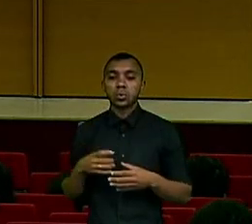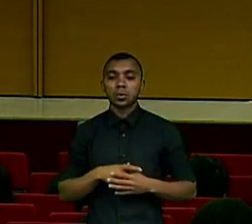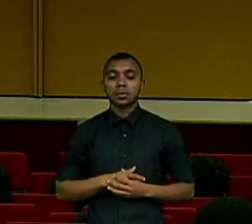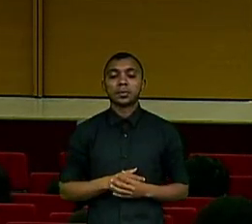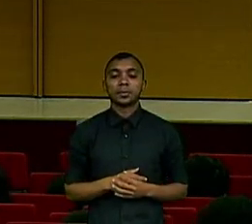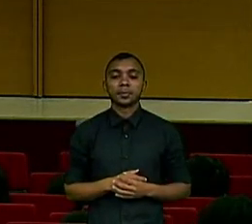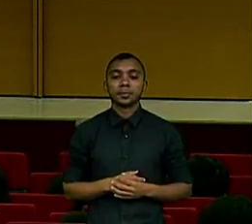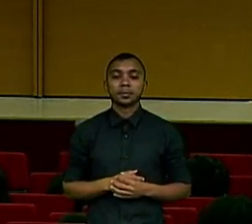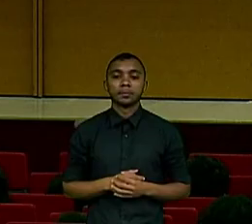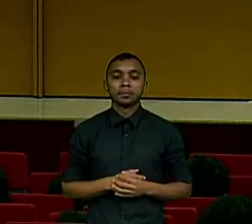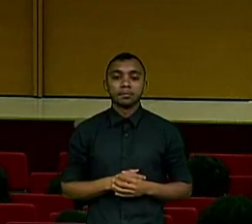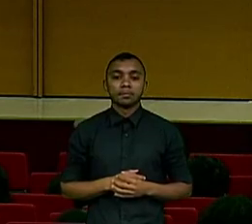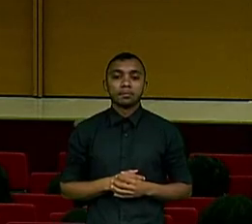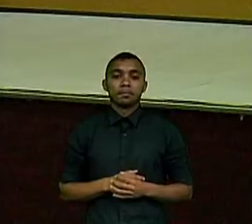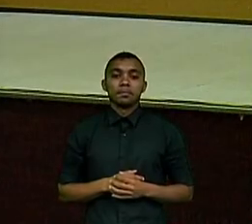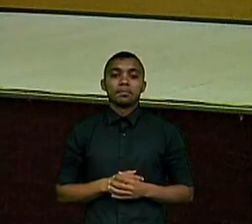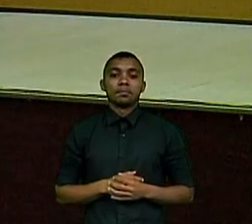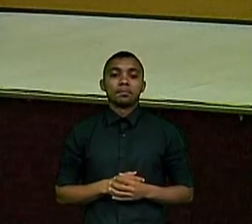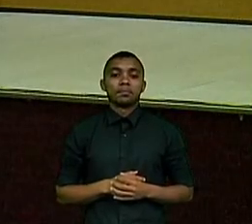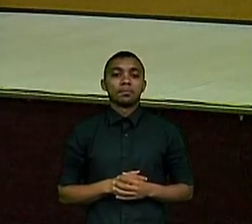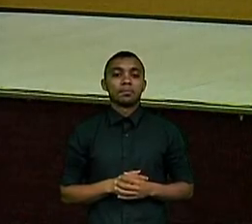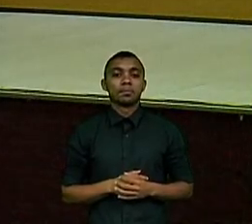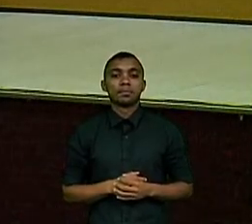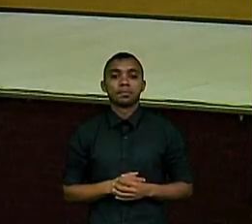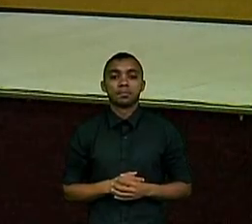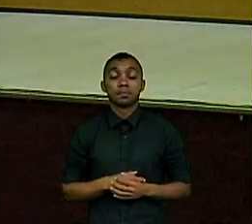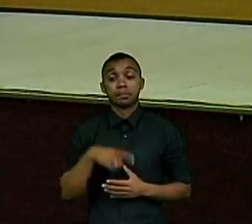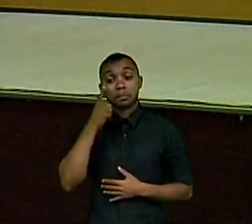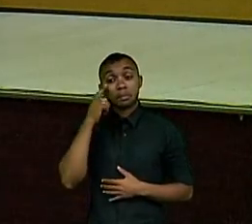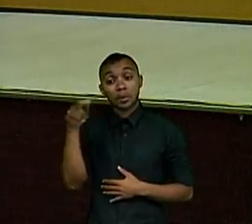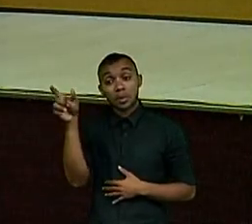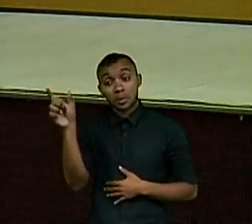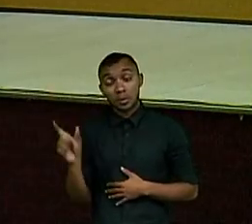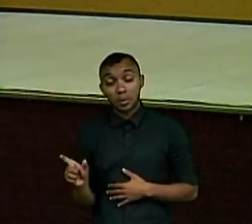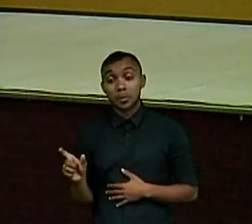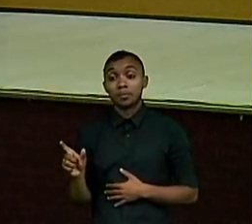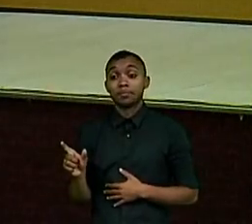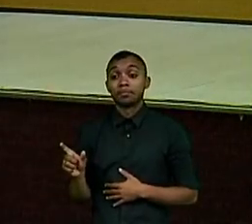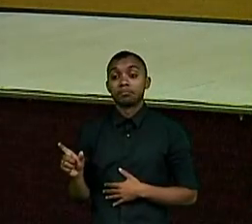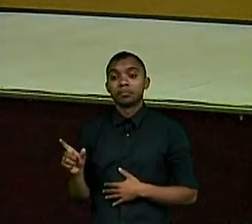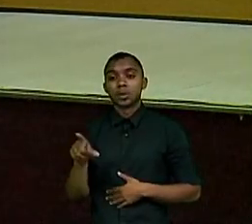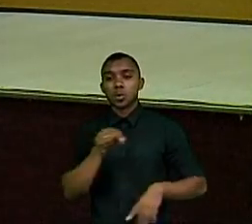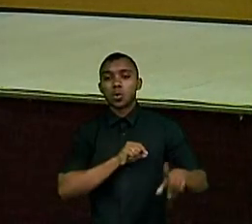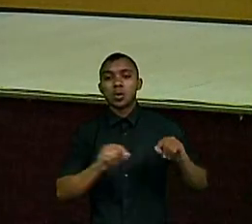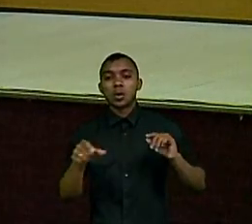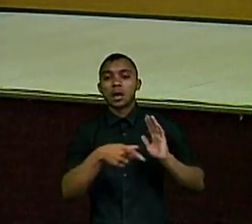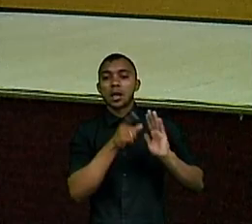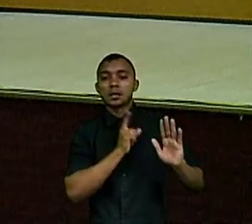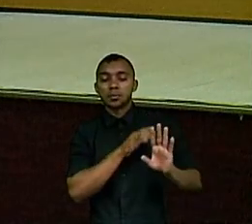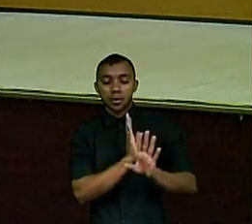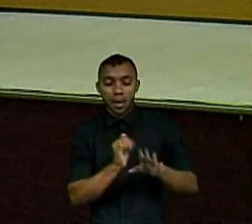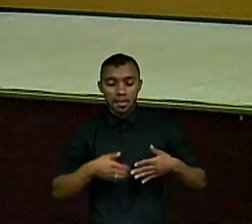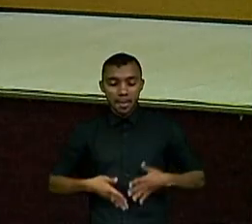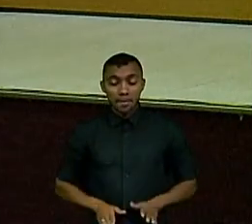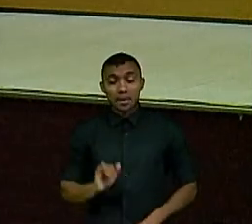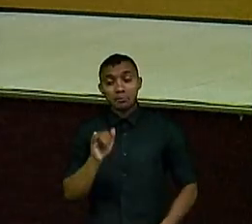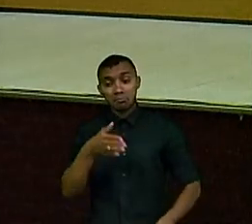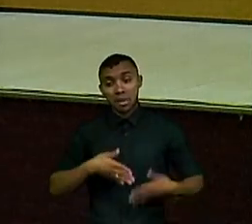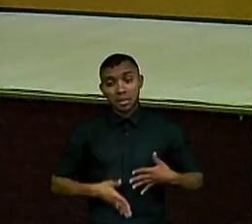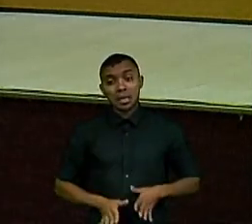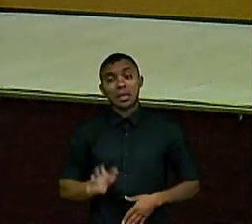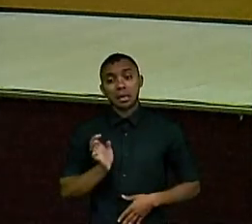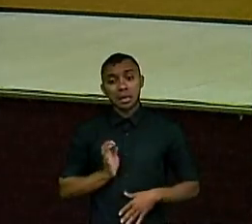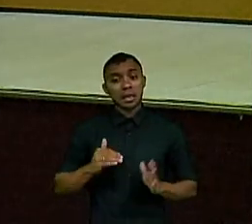extratodos pelo Nascimento a posição social do indivíduo até Revolução Francesa é determinada pelo seu nascimento se você nasce